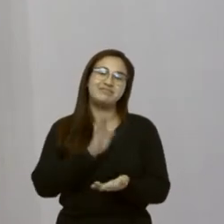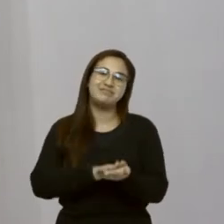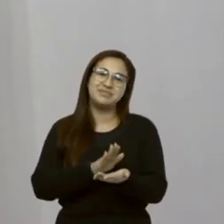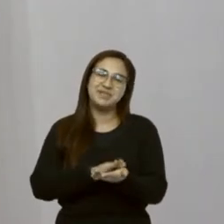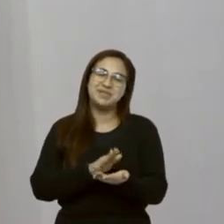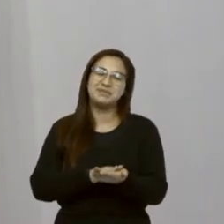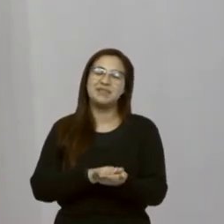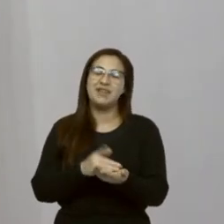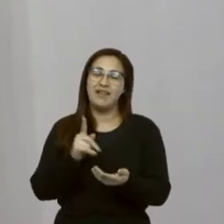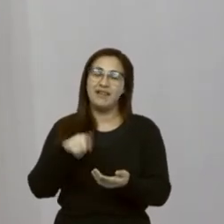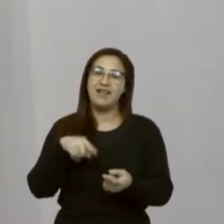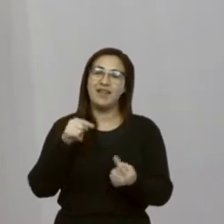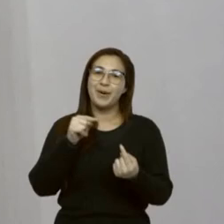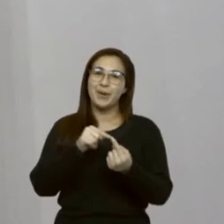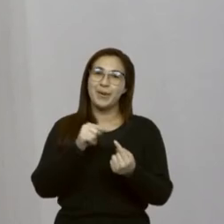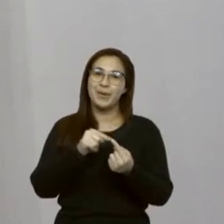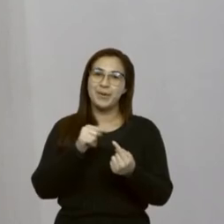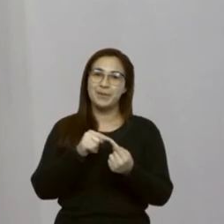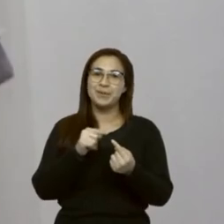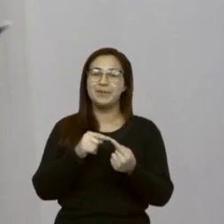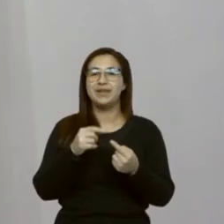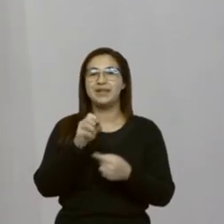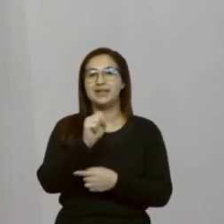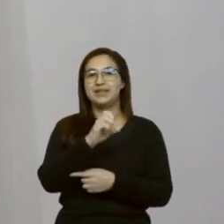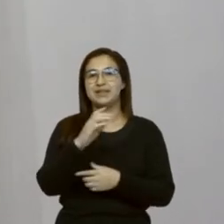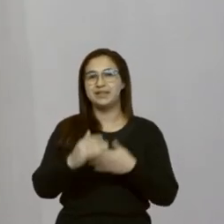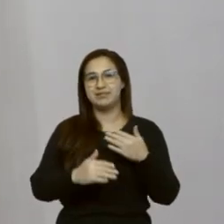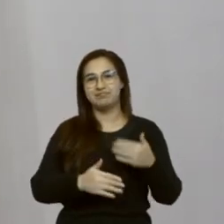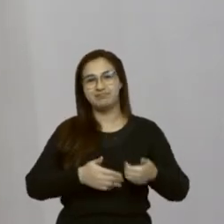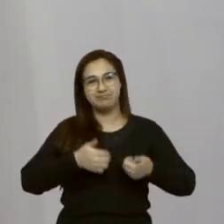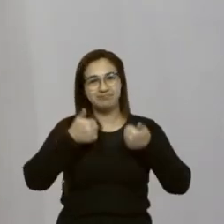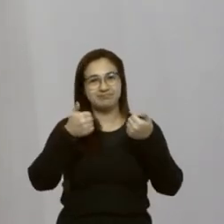faz uma Santa Catarina cada vez melhor.